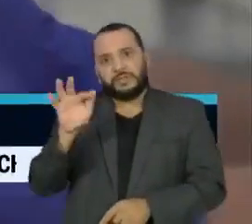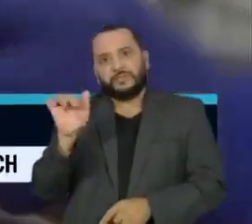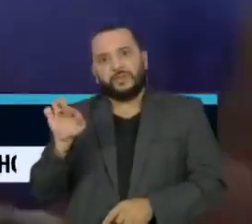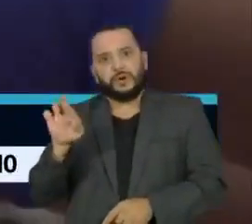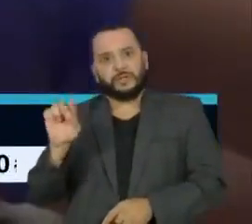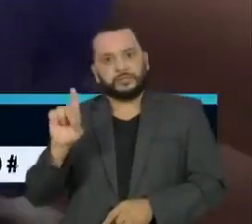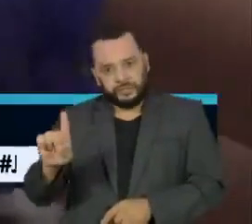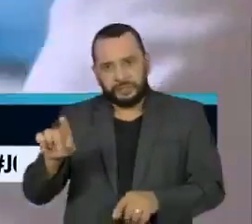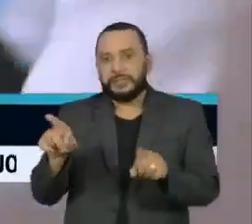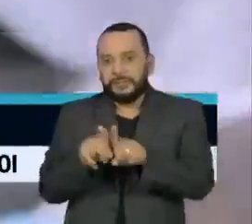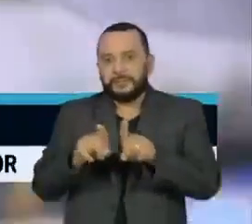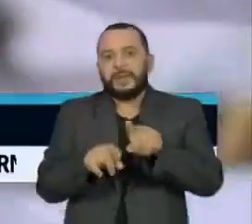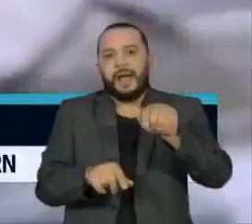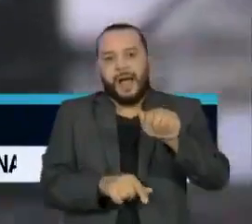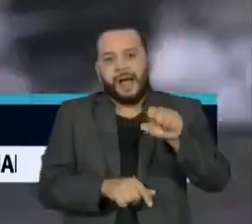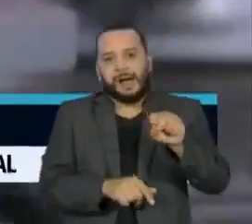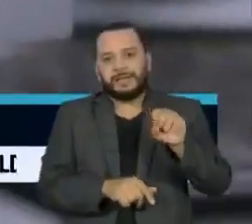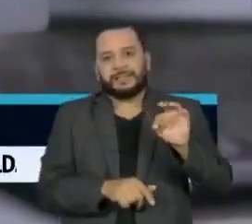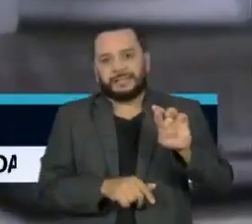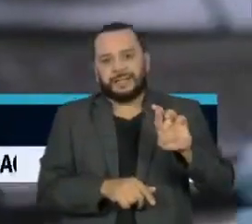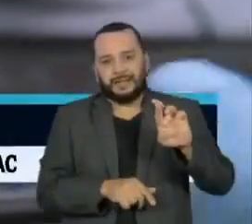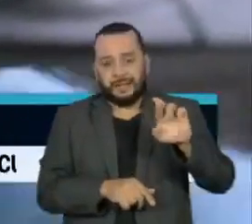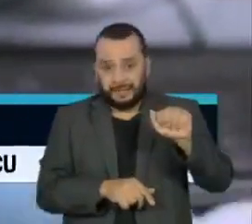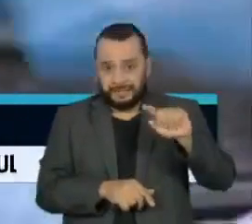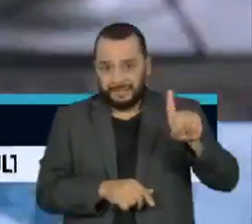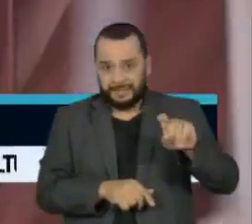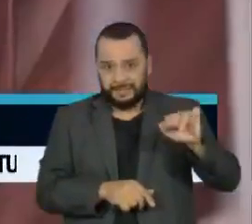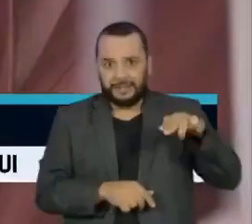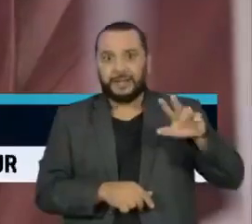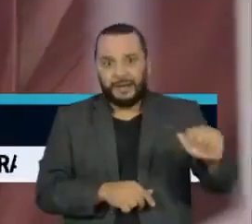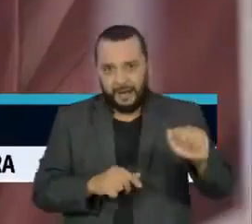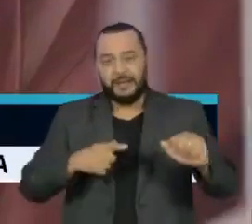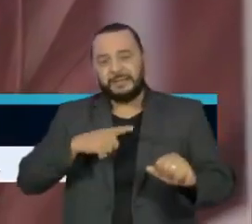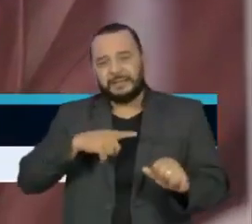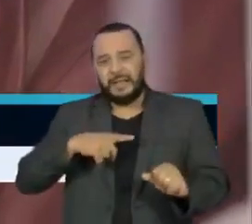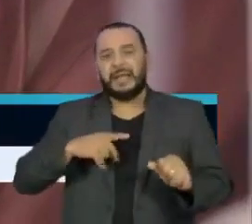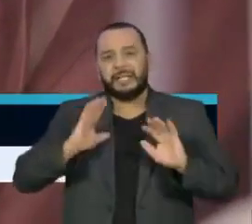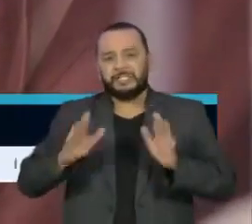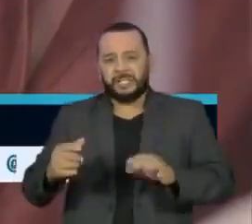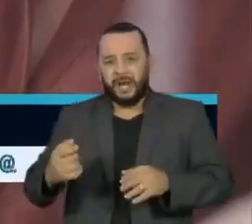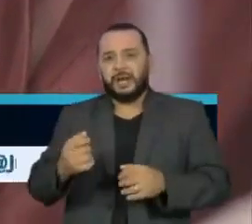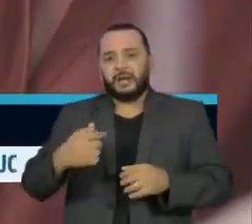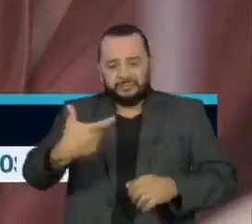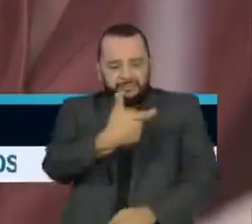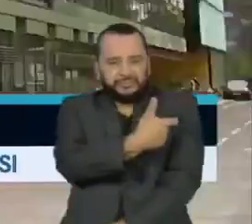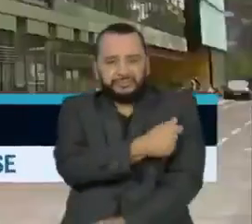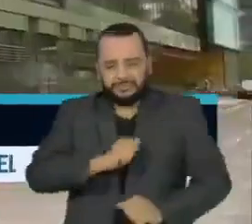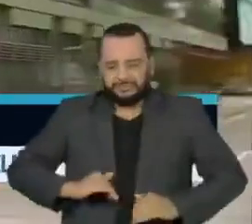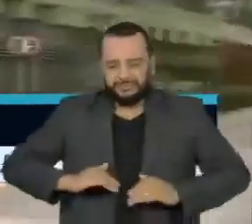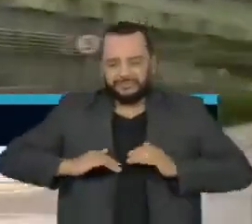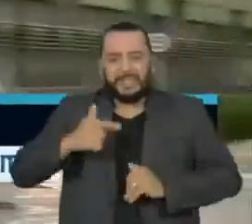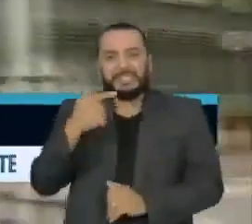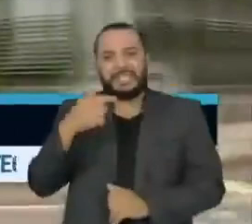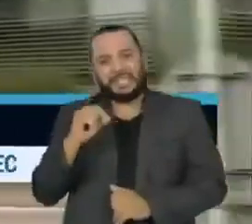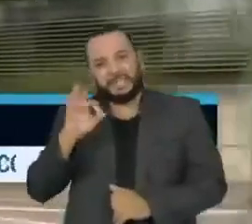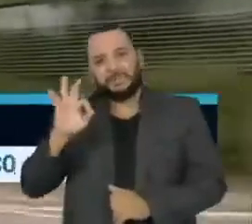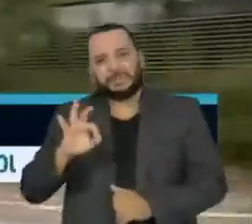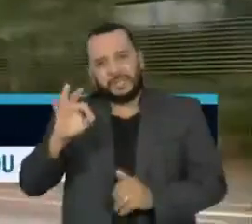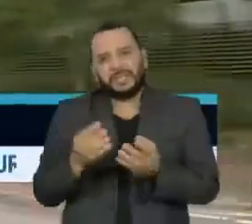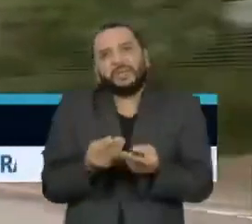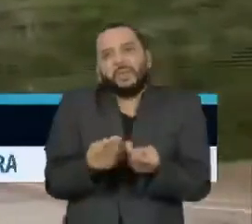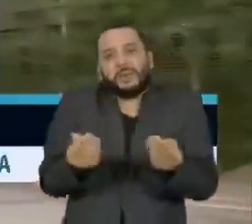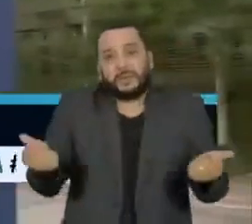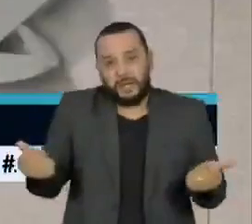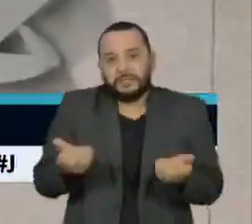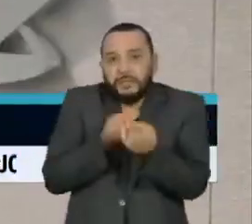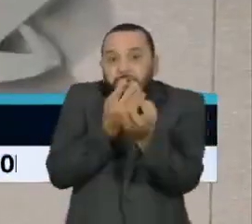farmacêutica AstraZeneca apresentou eficácia média de 70% na última etapa de testes. Os dados foram